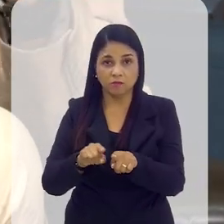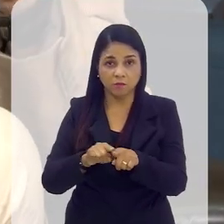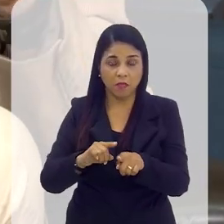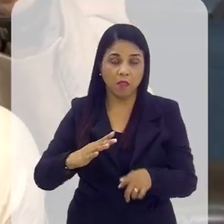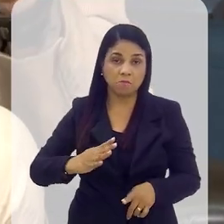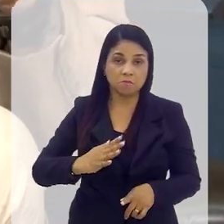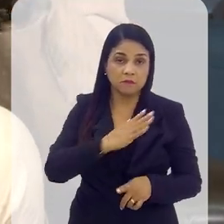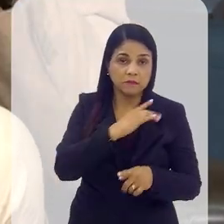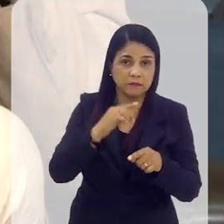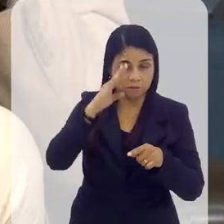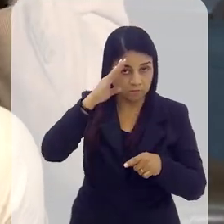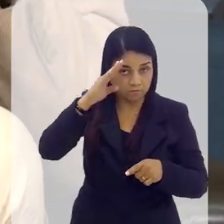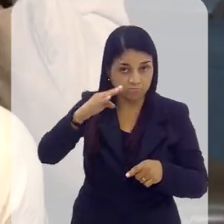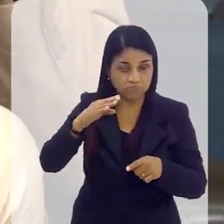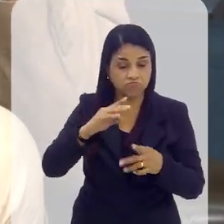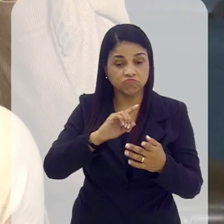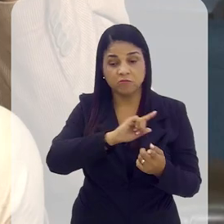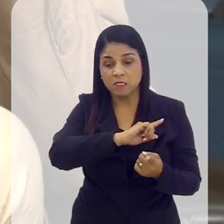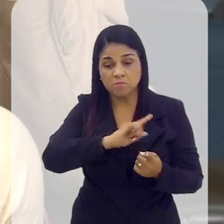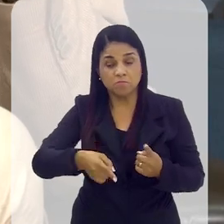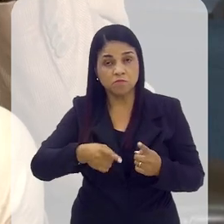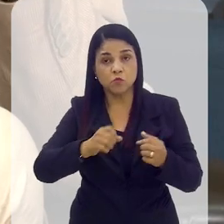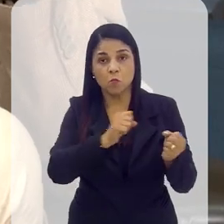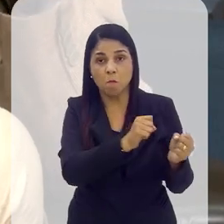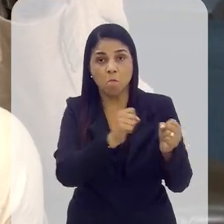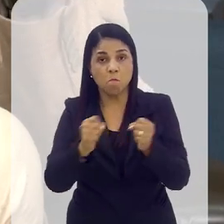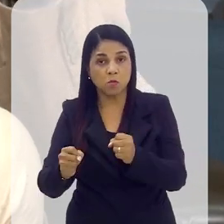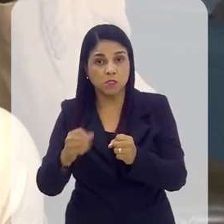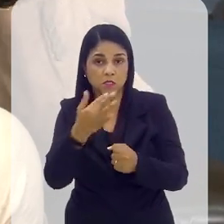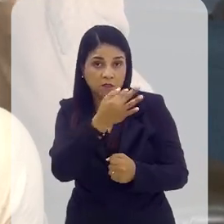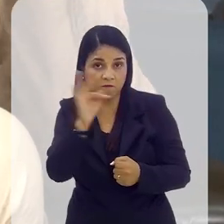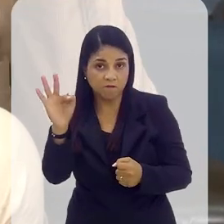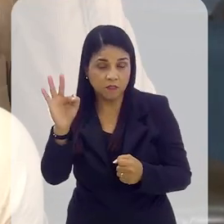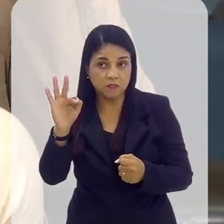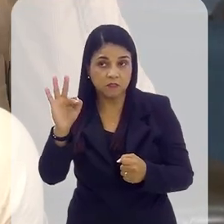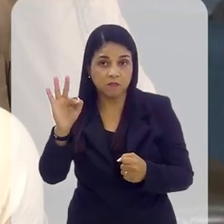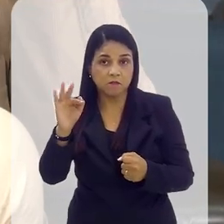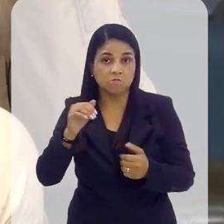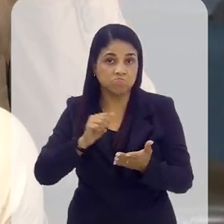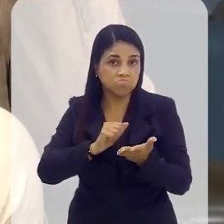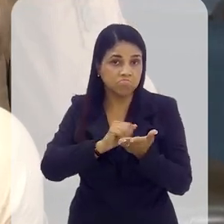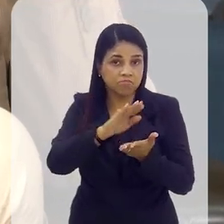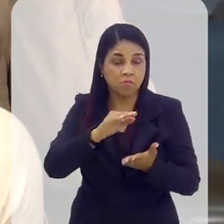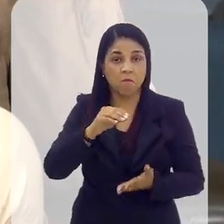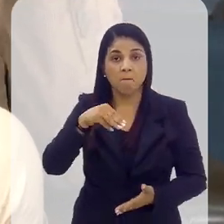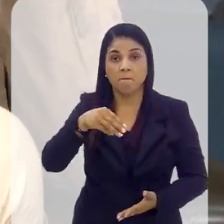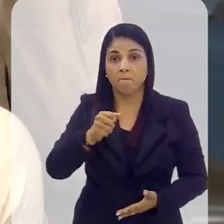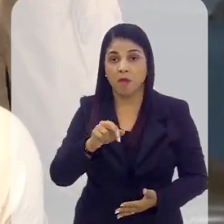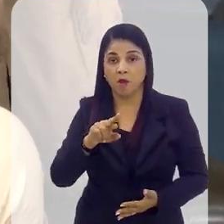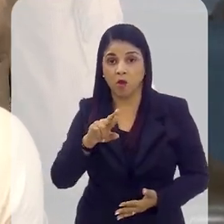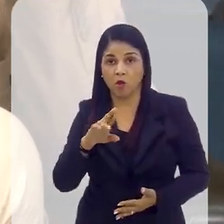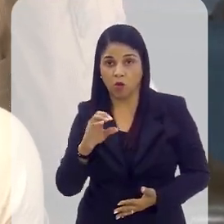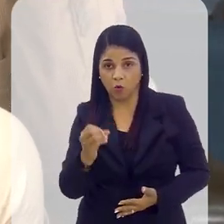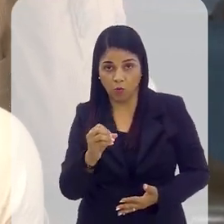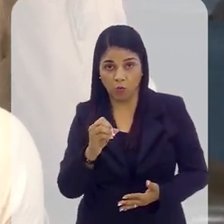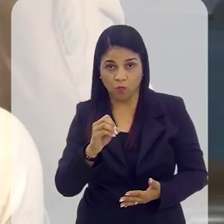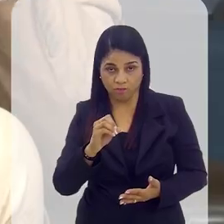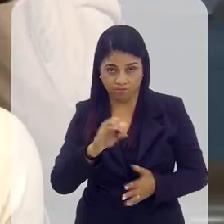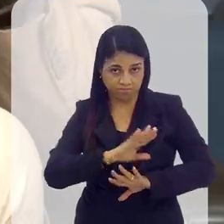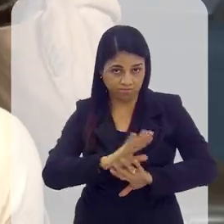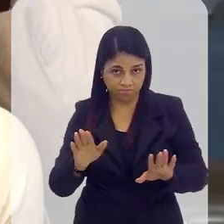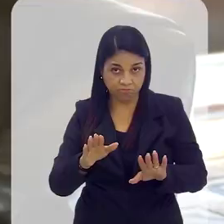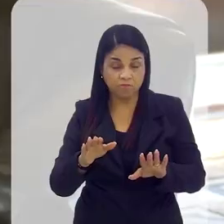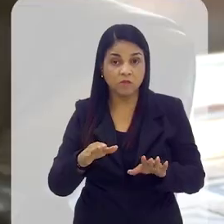militar, acabou destituindo até qualquer poder e dominância da França, mandou Macron meter o pé. A